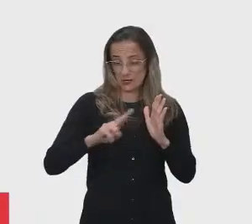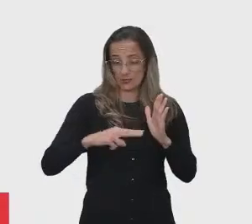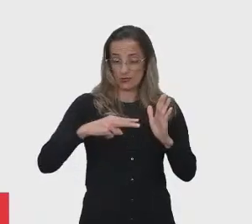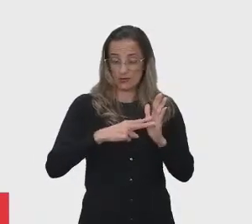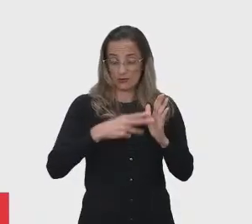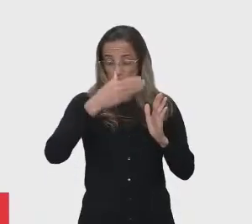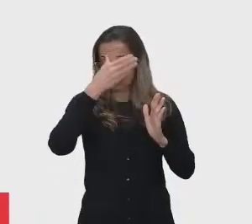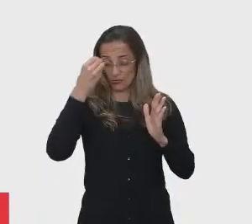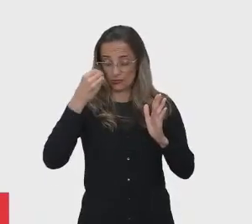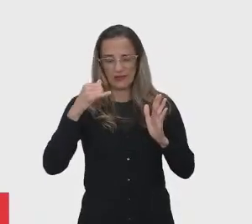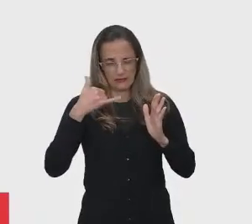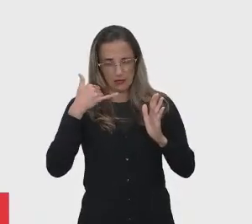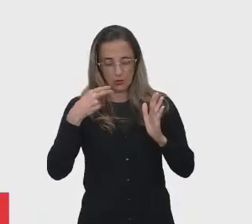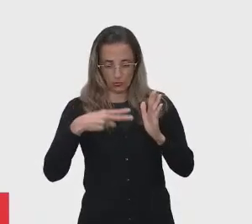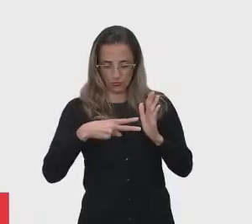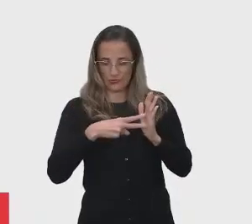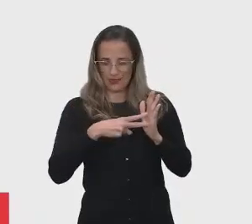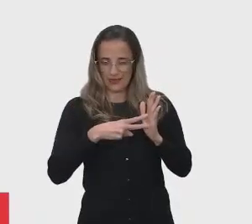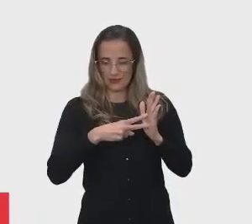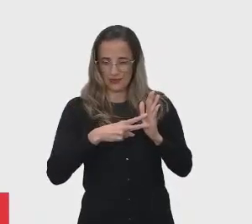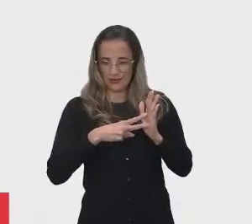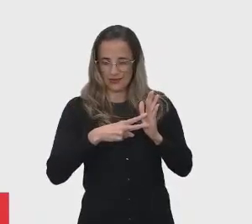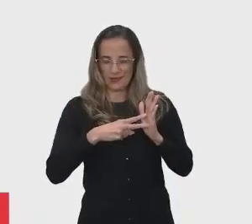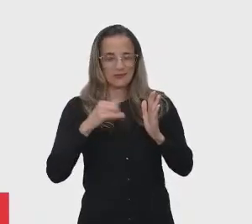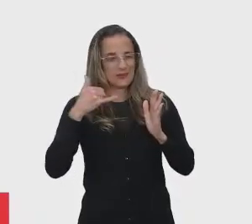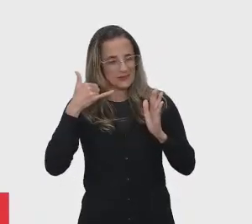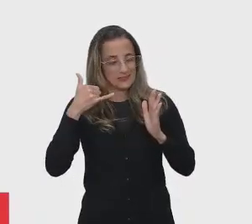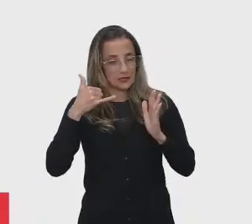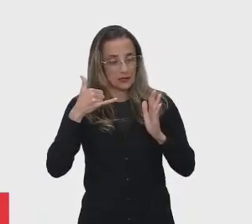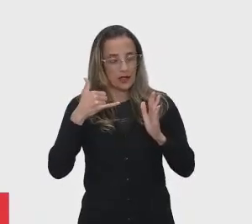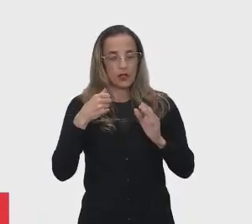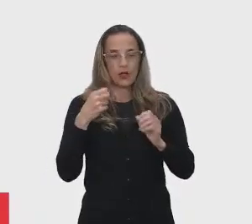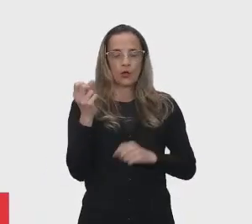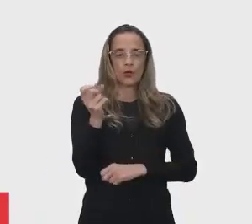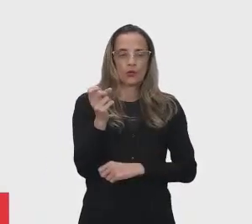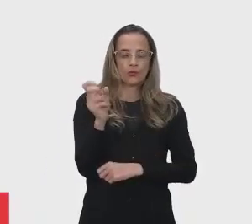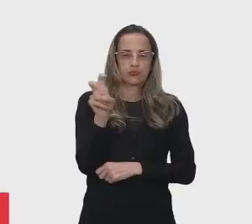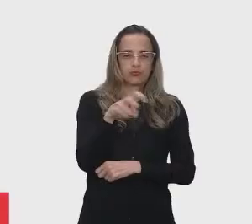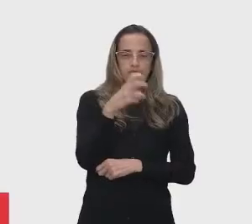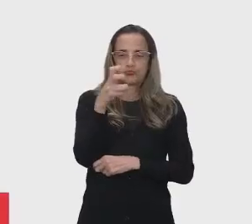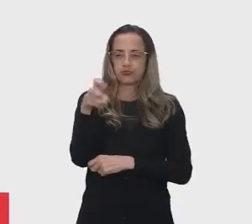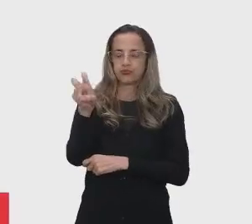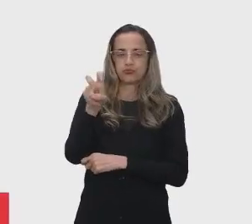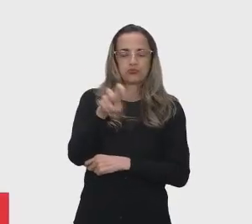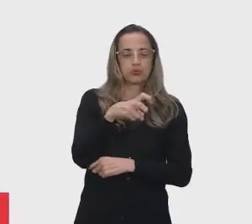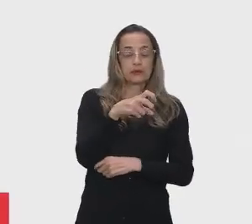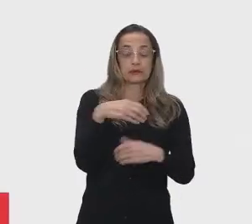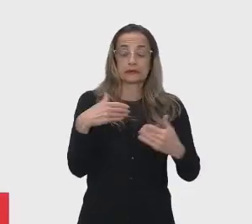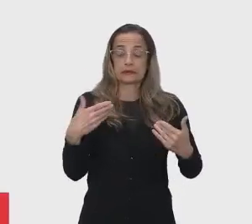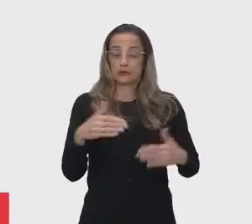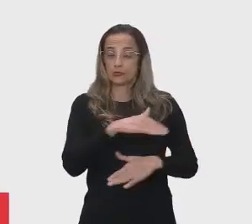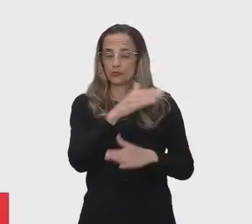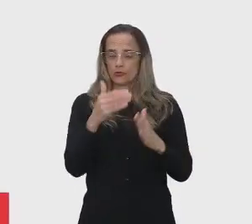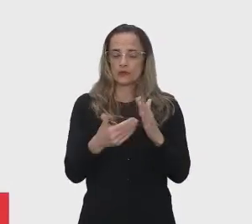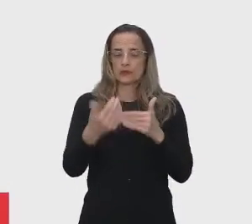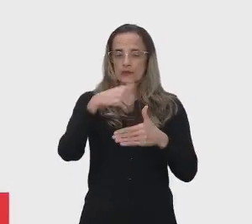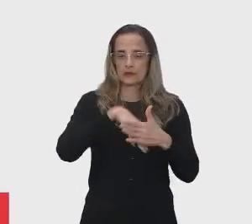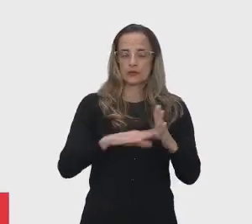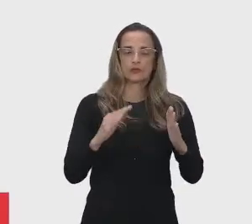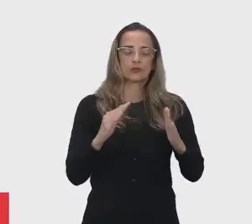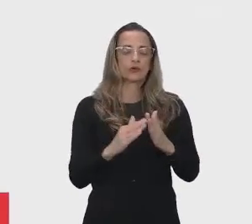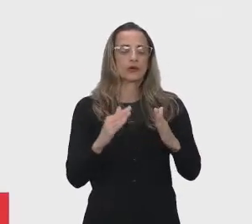Não podia. O ventilador que você esqueceu ligado. Então, alimentou toda essa parte dentro de casa.